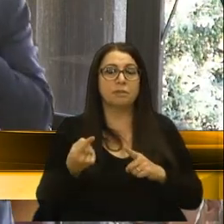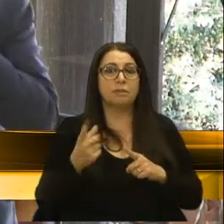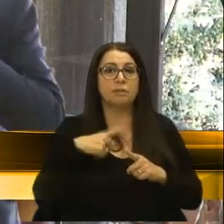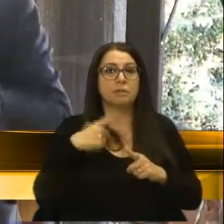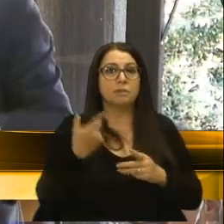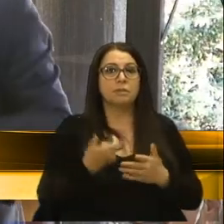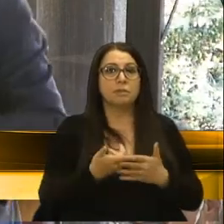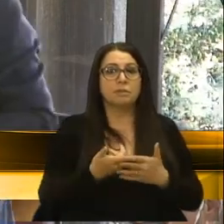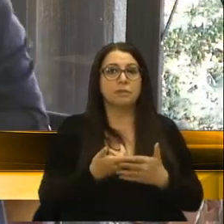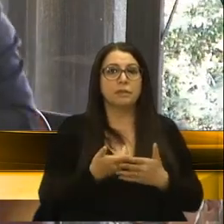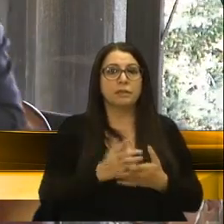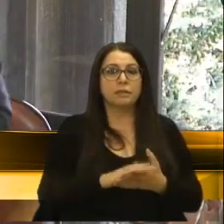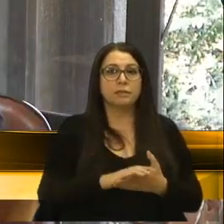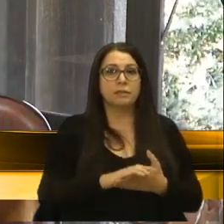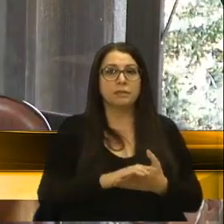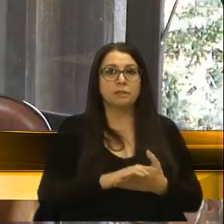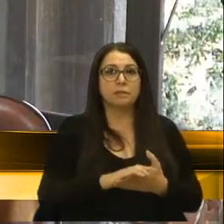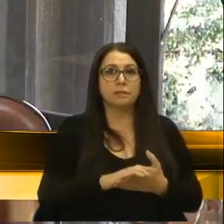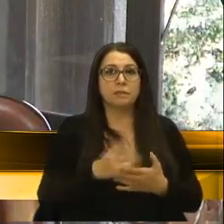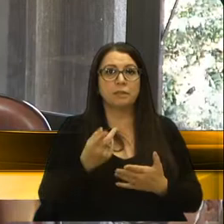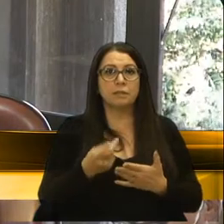PDT. A Lei